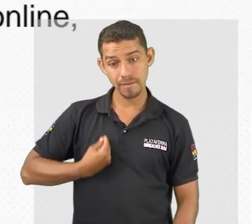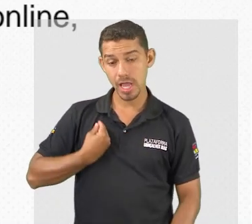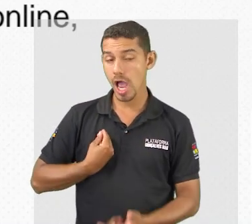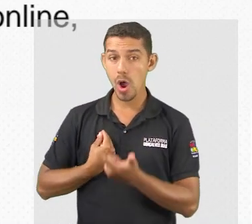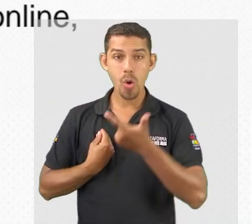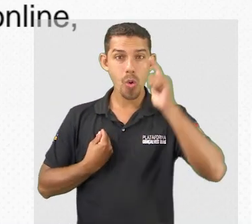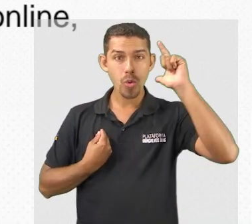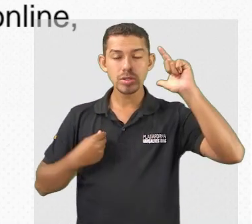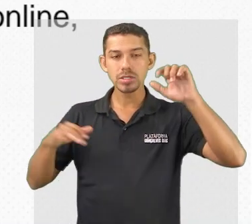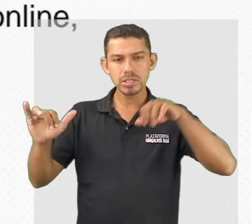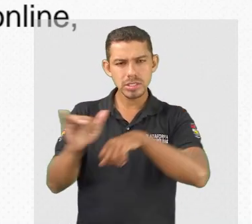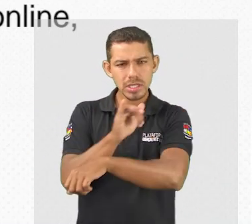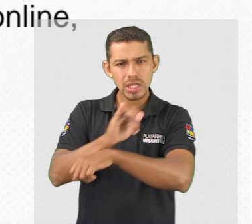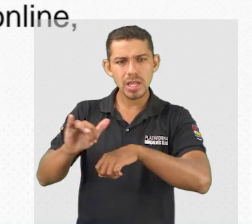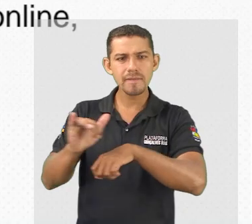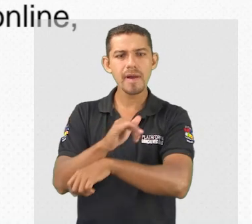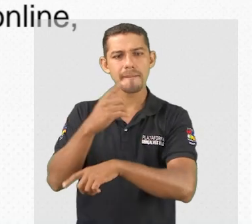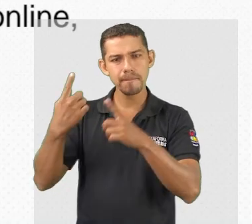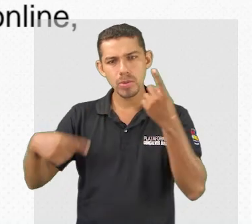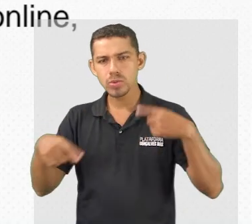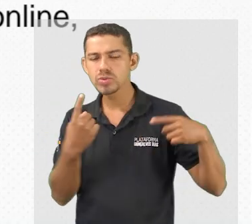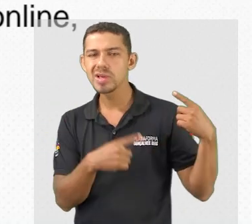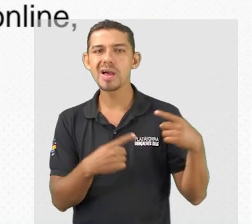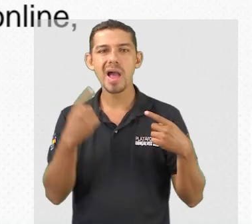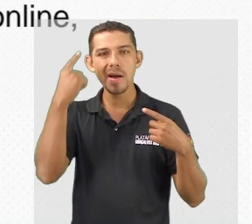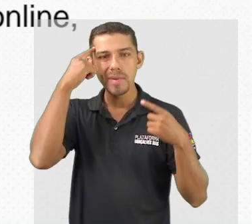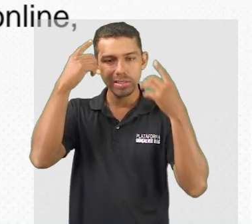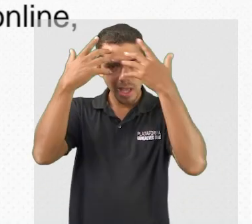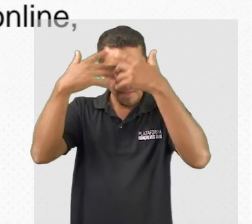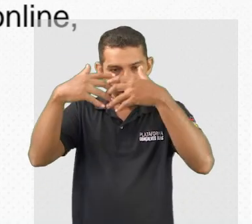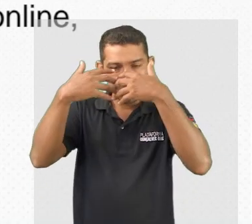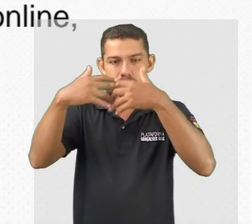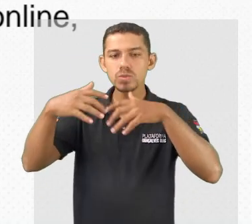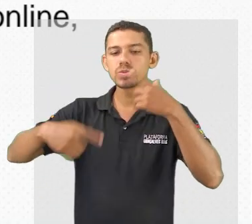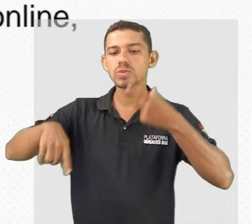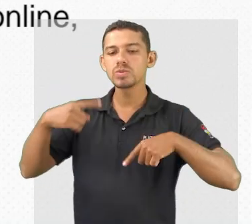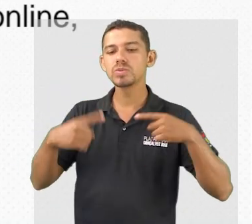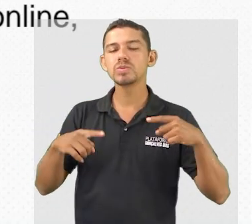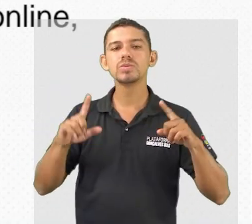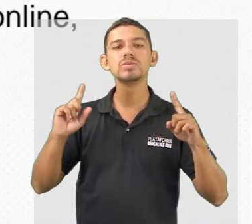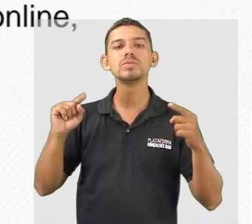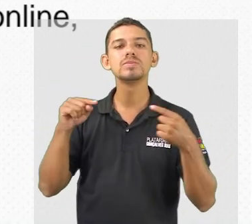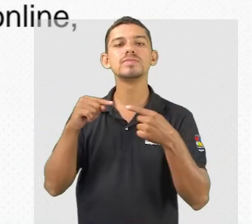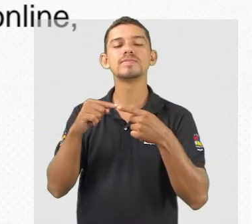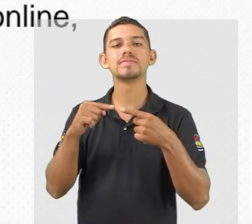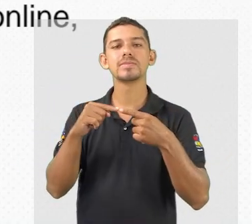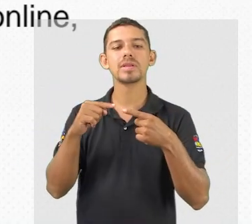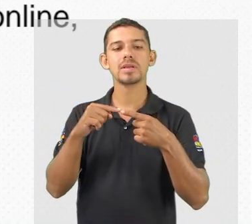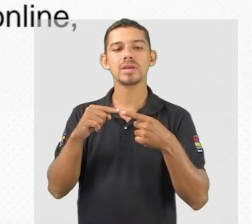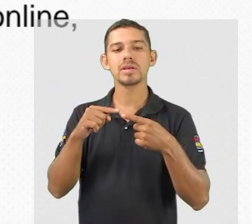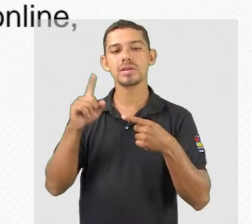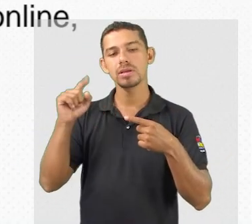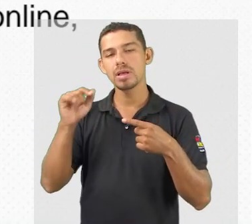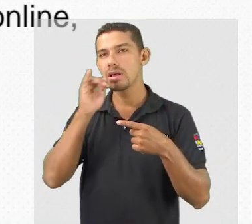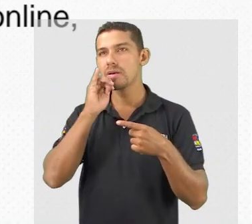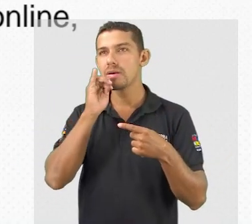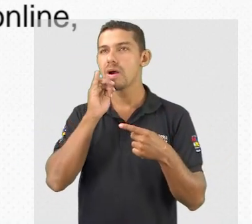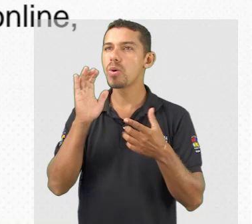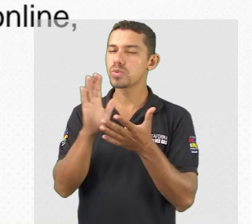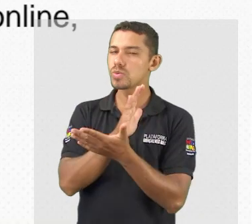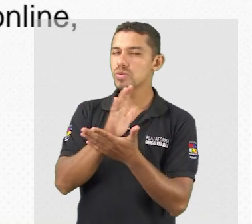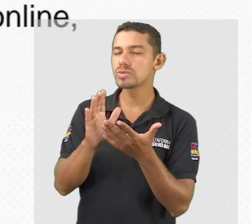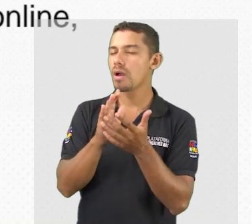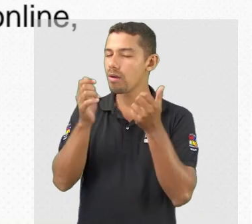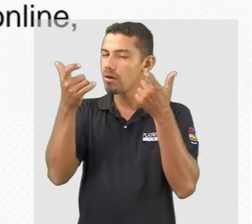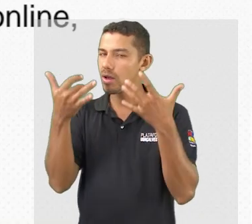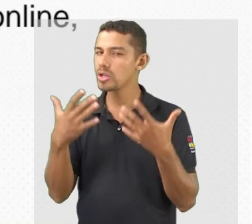outras estratégias de fazer política e de manifestar o pensamento político, que tem a ver com um cyberativismo, como alguns gostam de